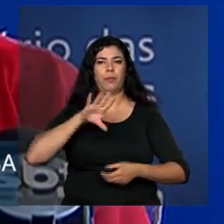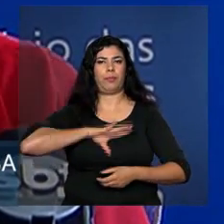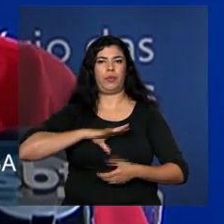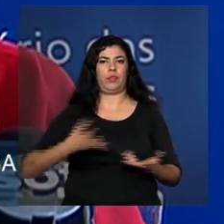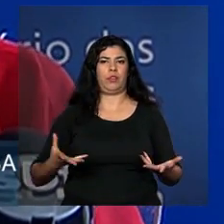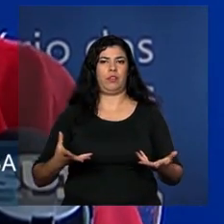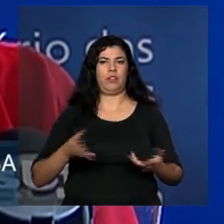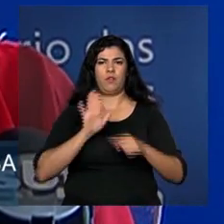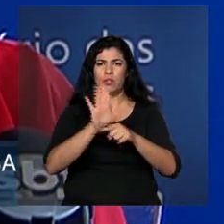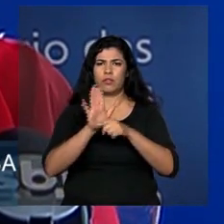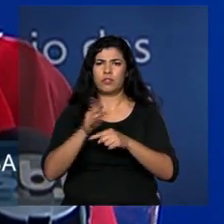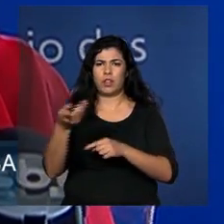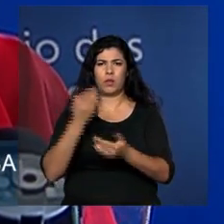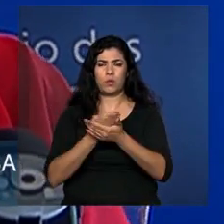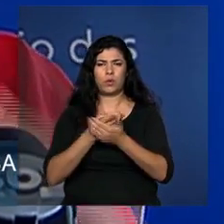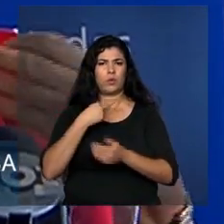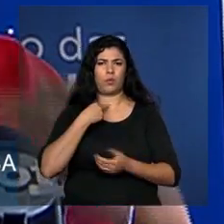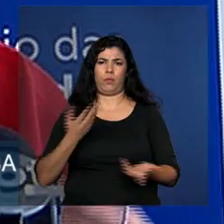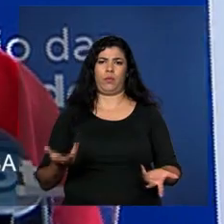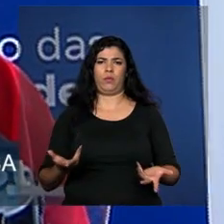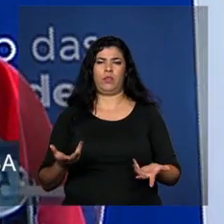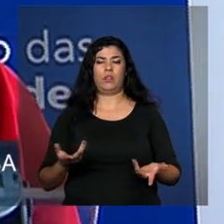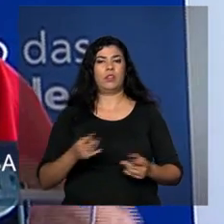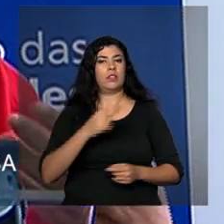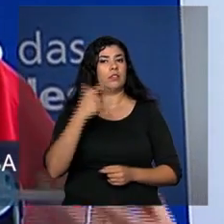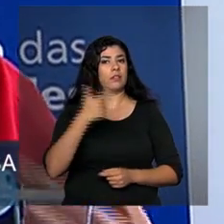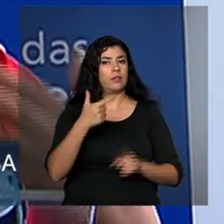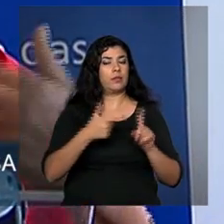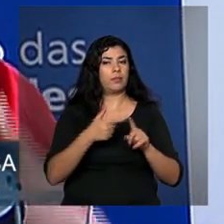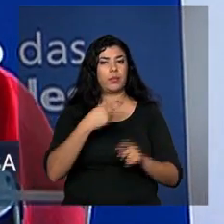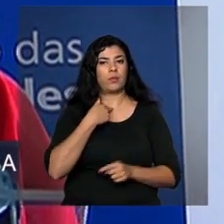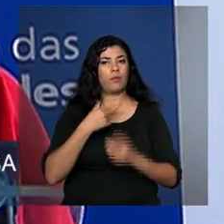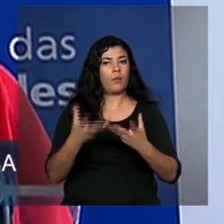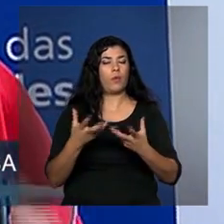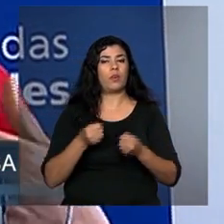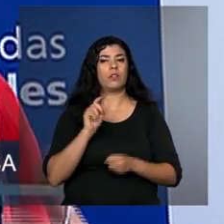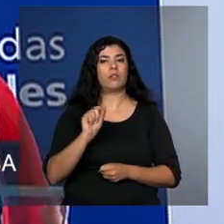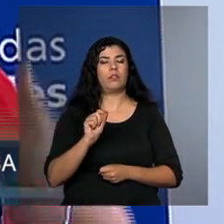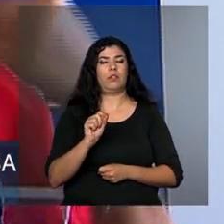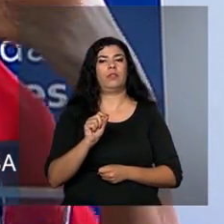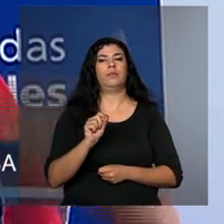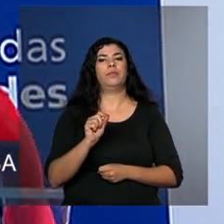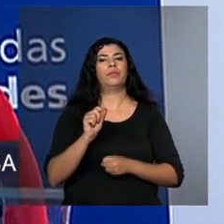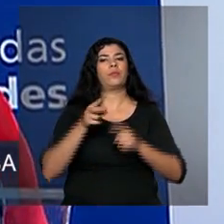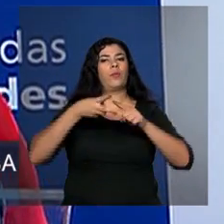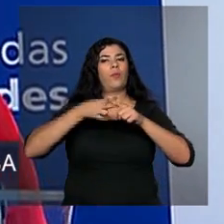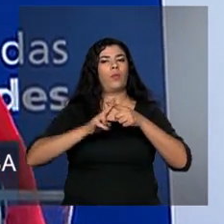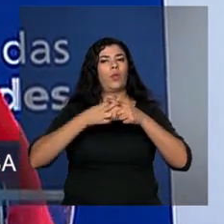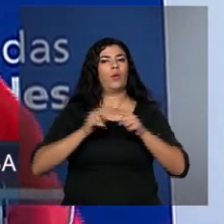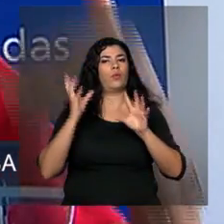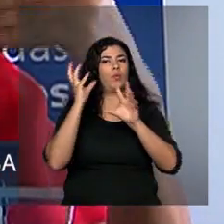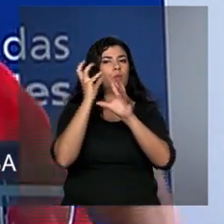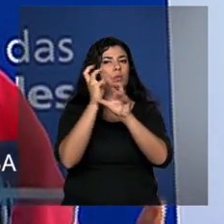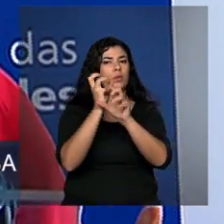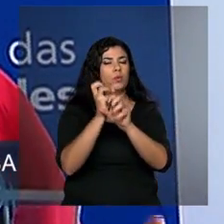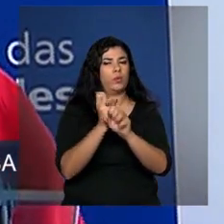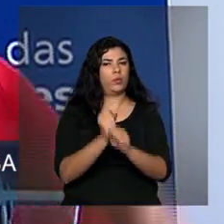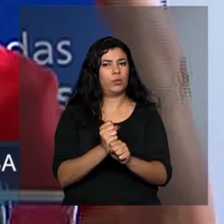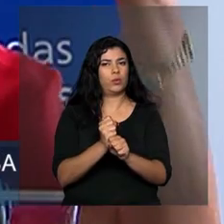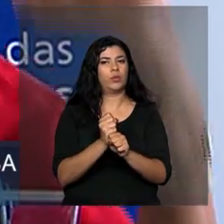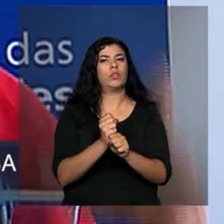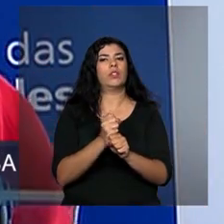português. Segundo, não se pode também aceitar que o reajuste